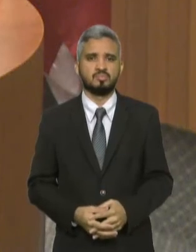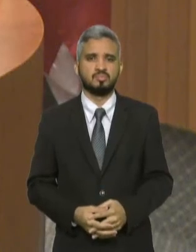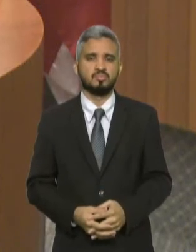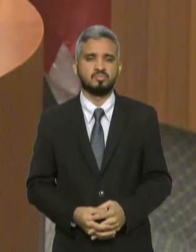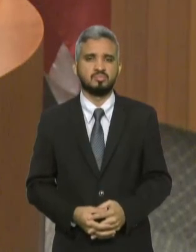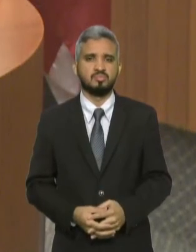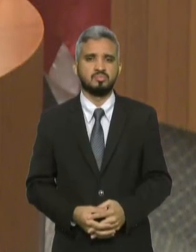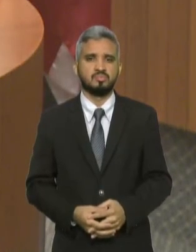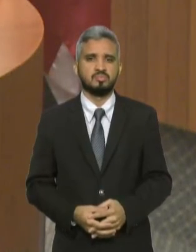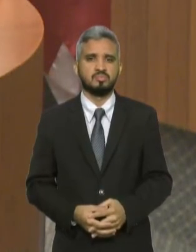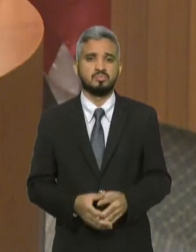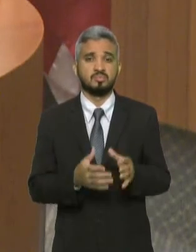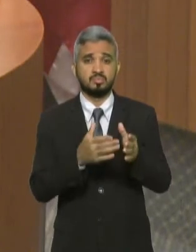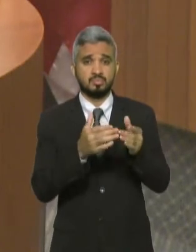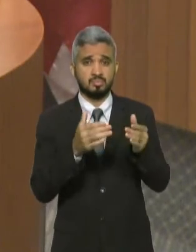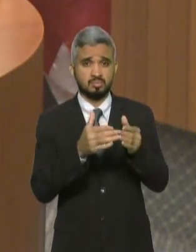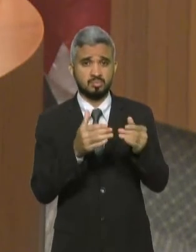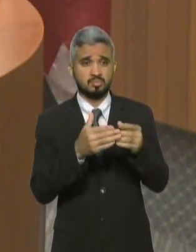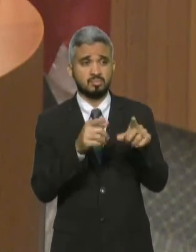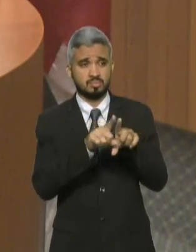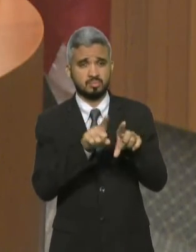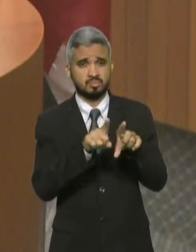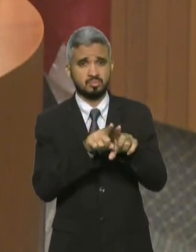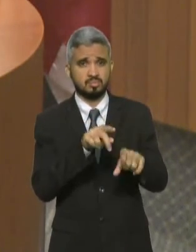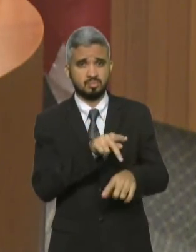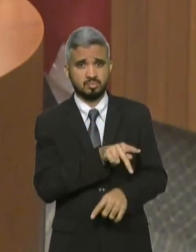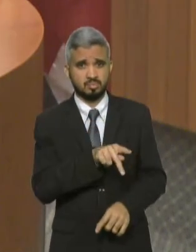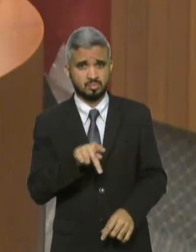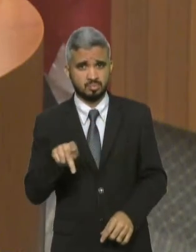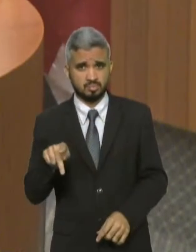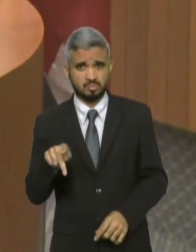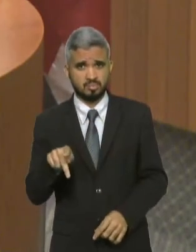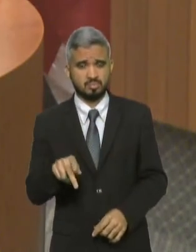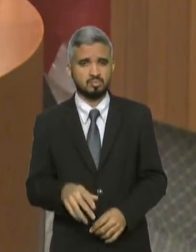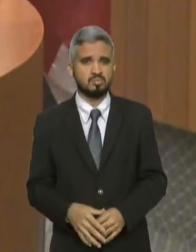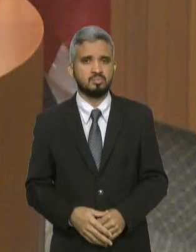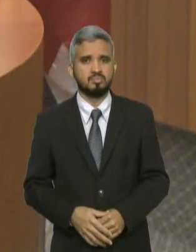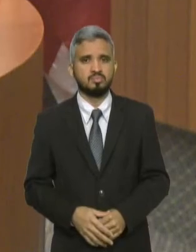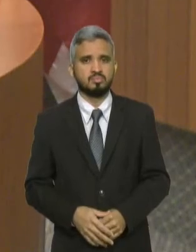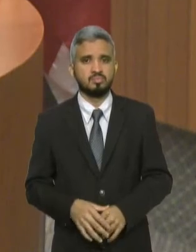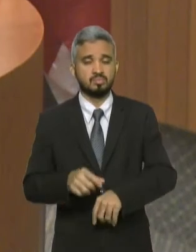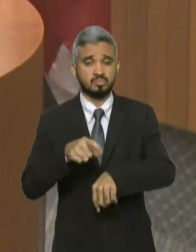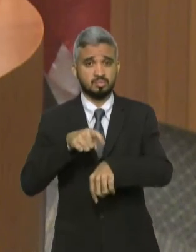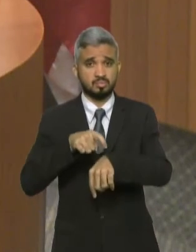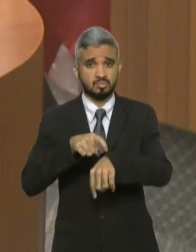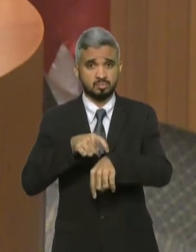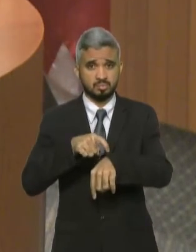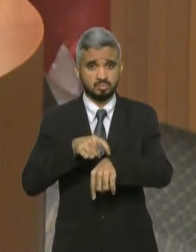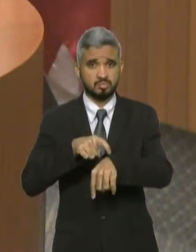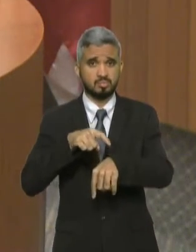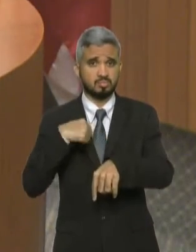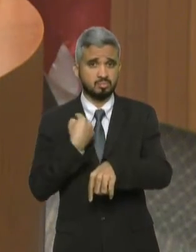ao presidente, inclusive, que quando nós deliberarmos,